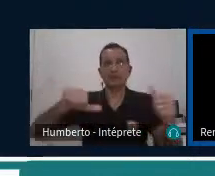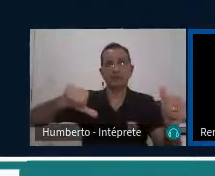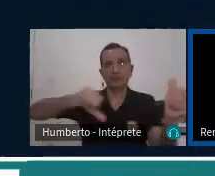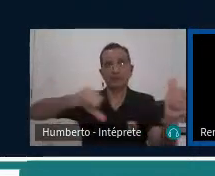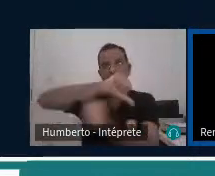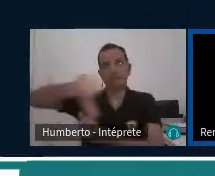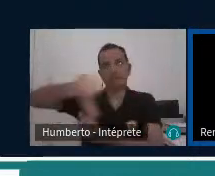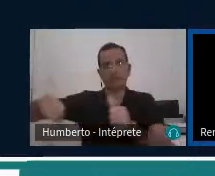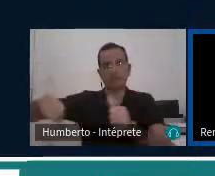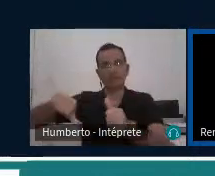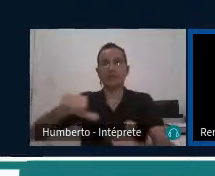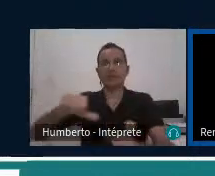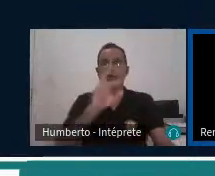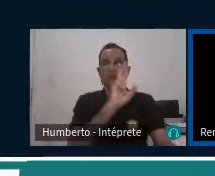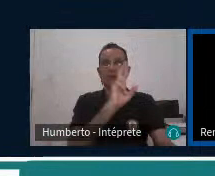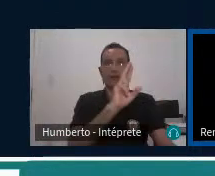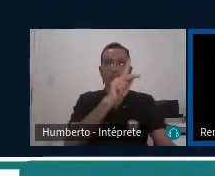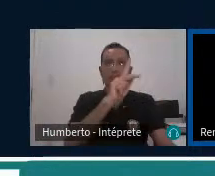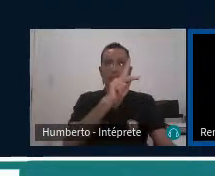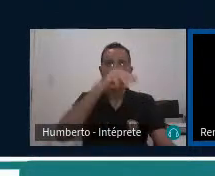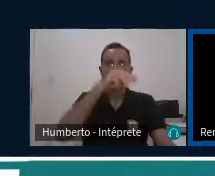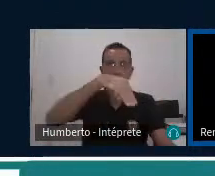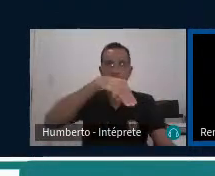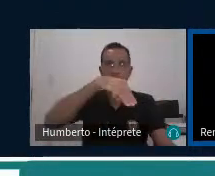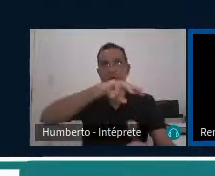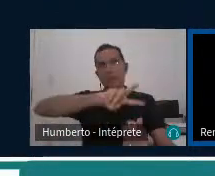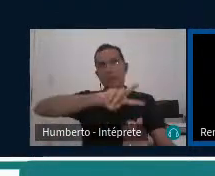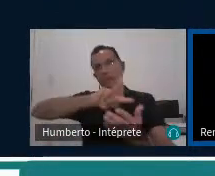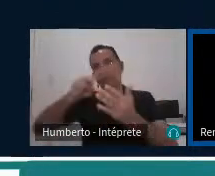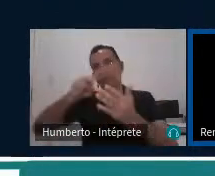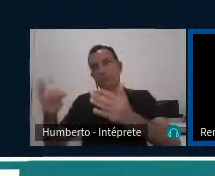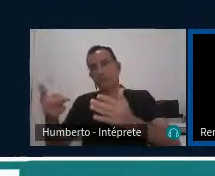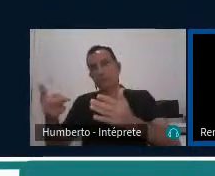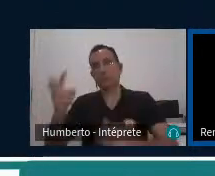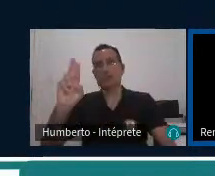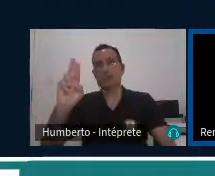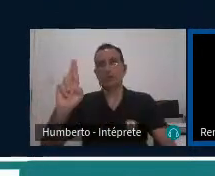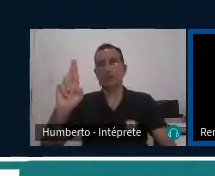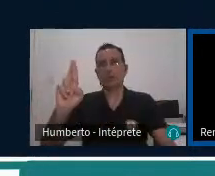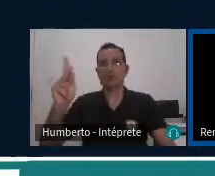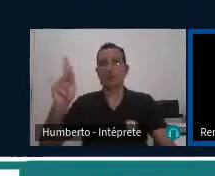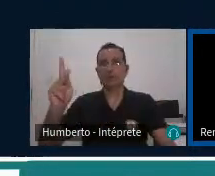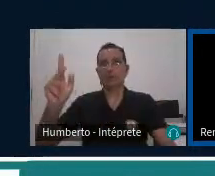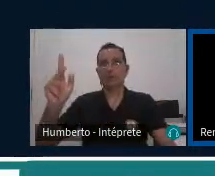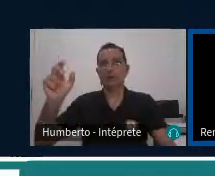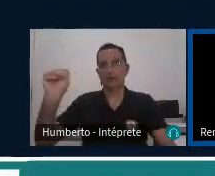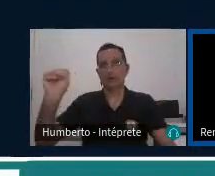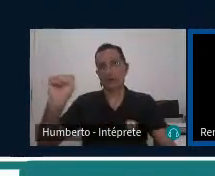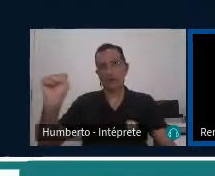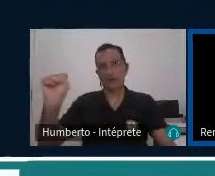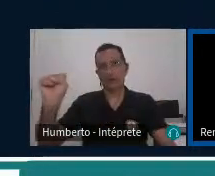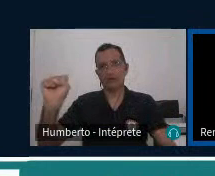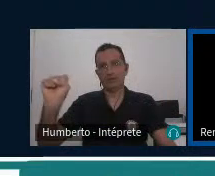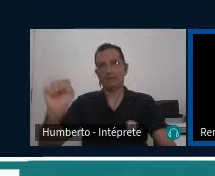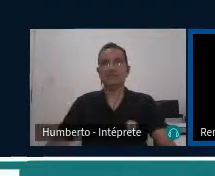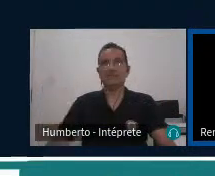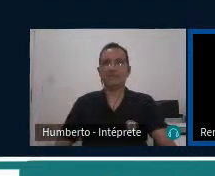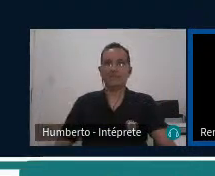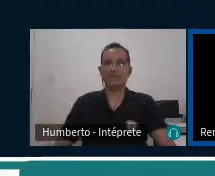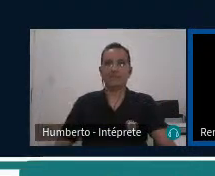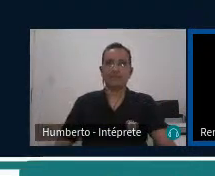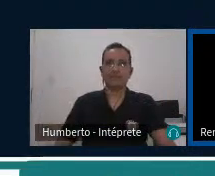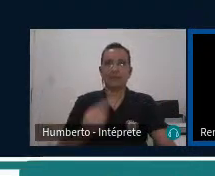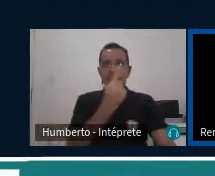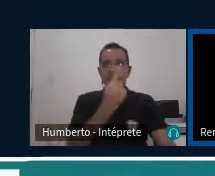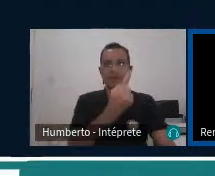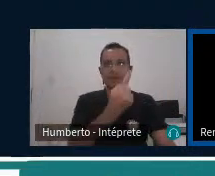que é uma regra de 3 bem simples, que a gente tem, se a gente faz 162 rotações em 1 minuto, que é